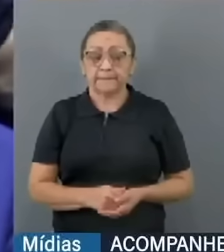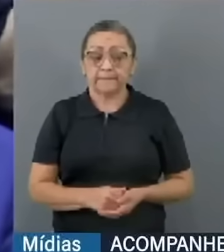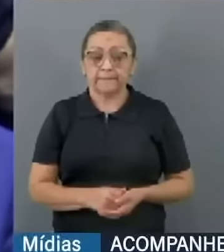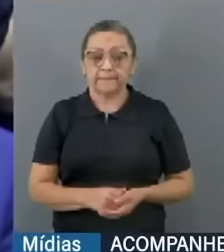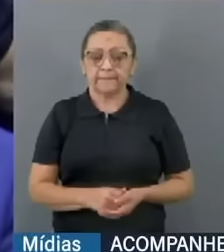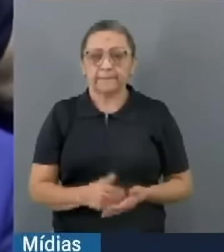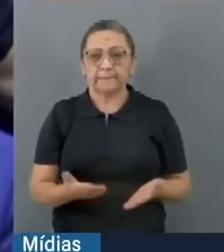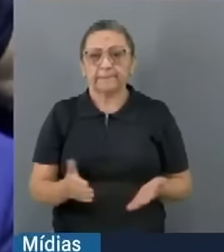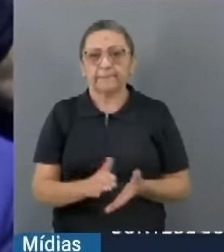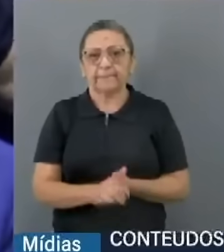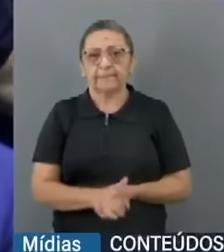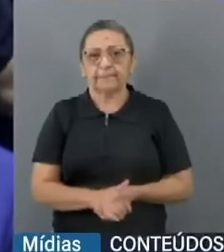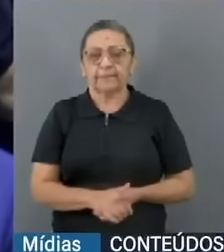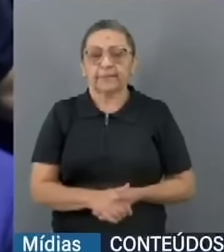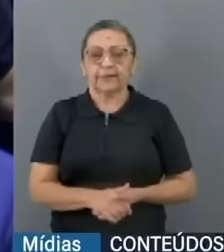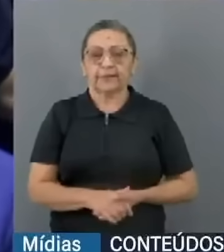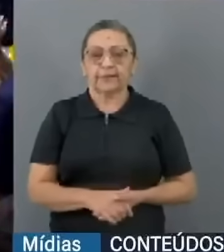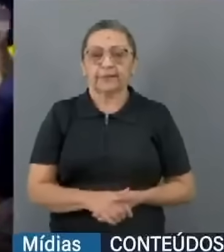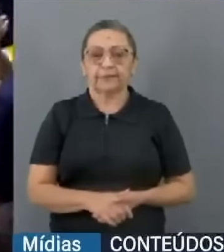caros,